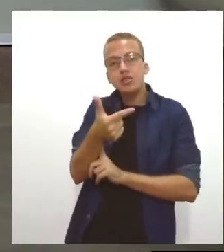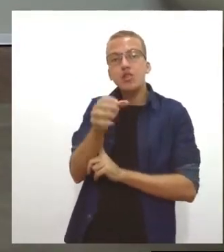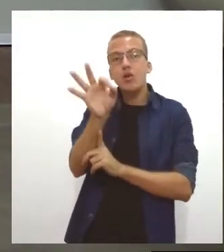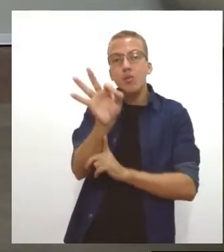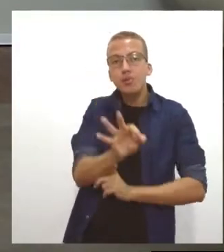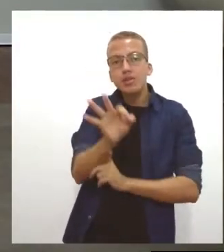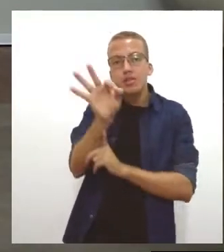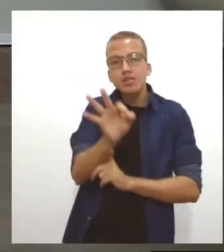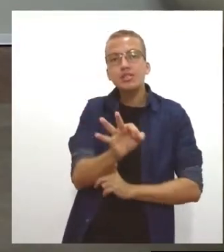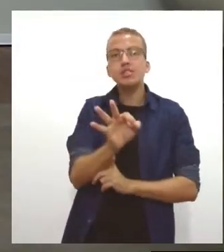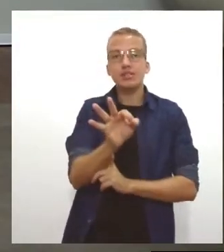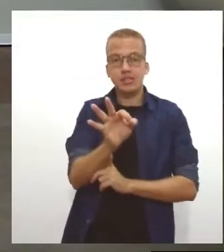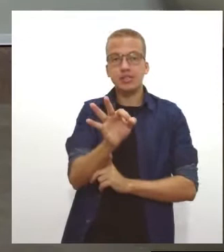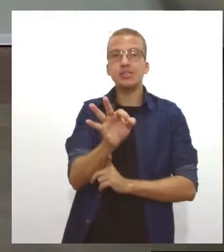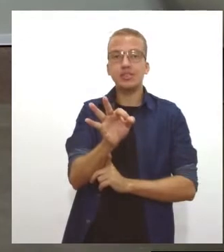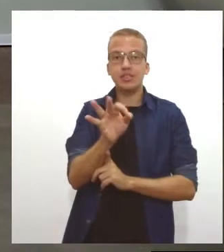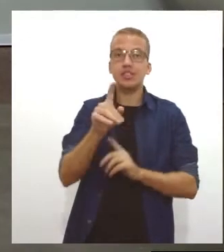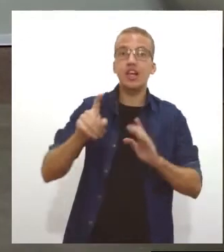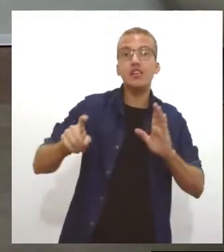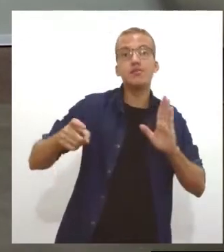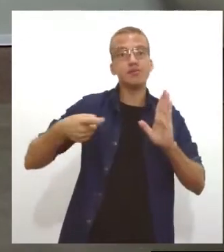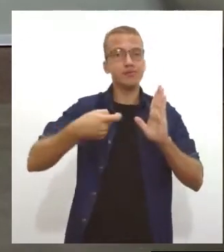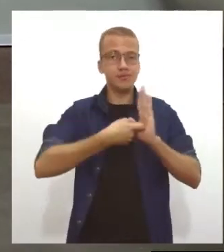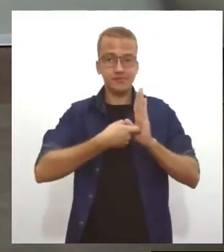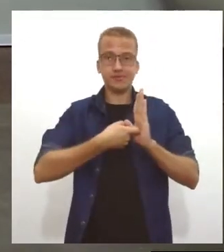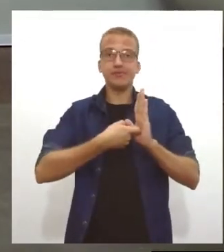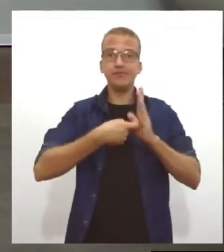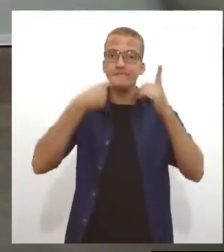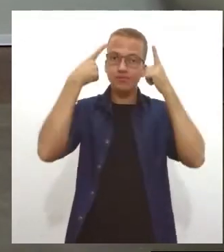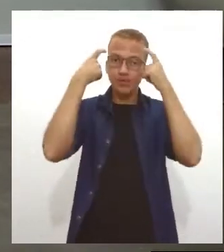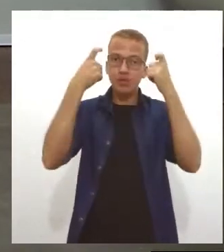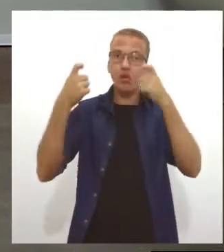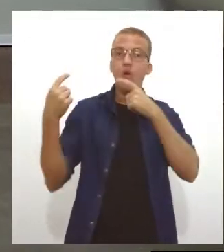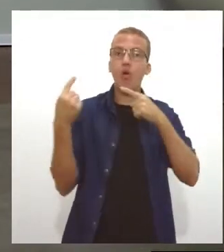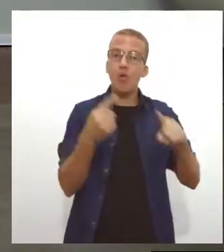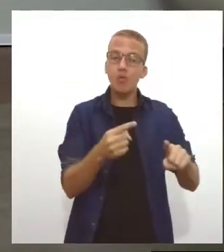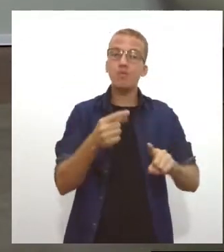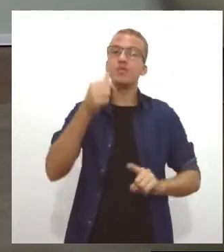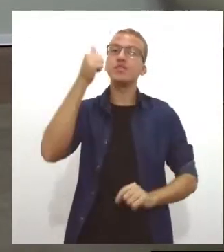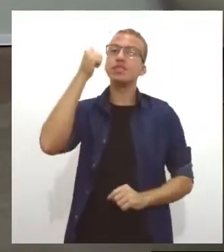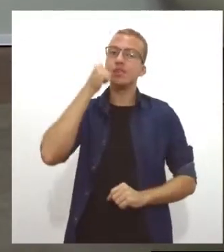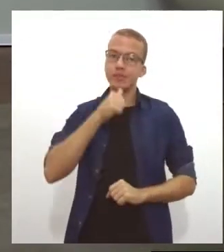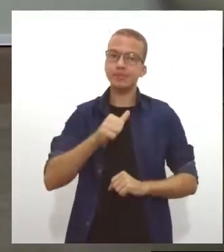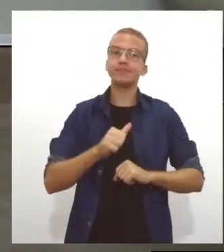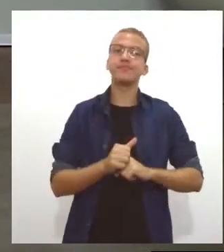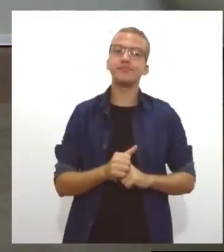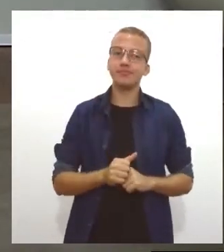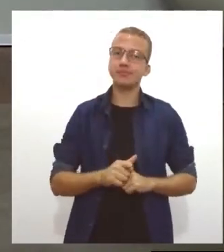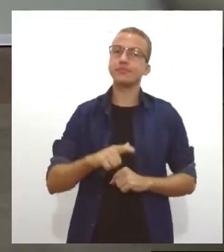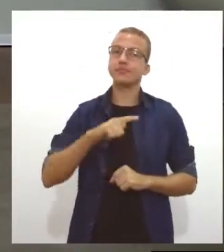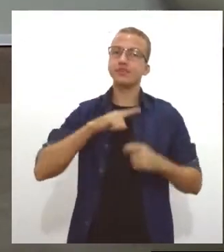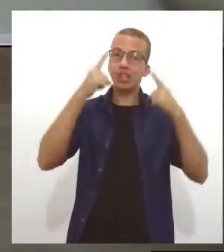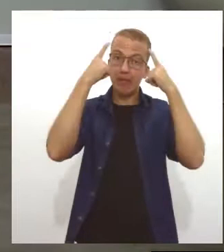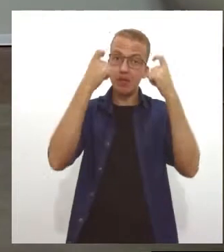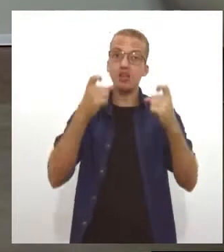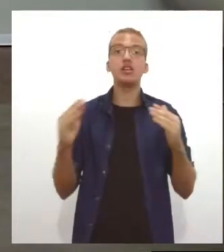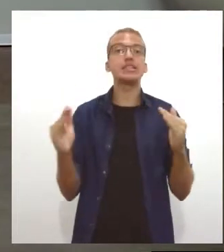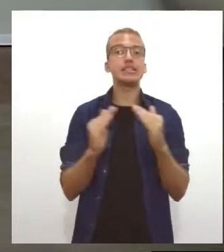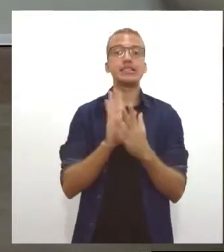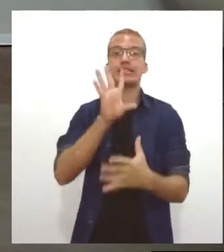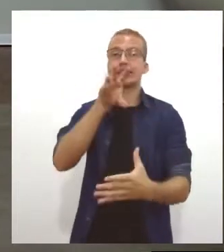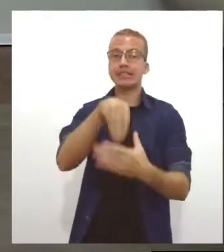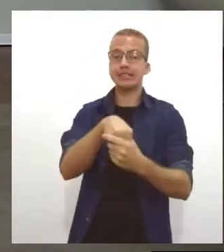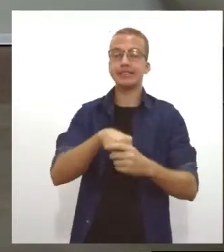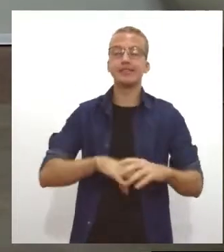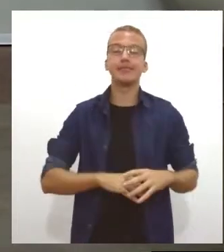105.821 denúncias de violência contra a mulher foram justamente de violência doméstica. Uma